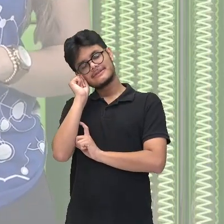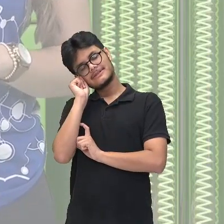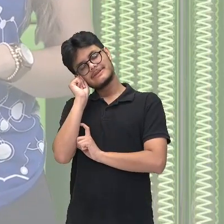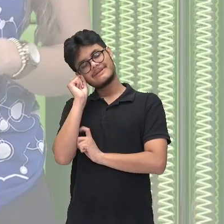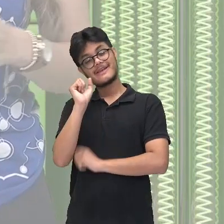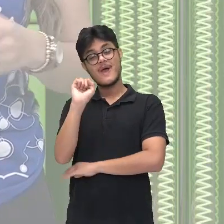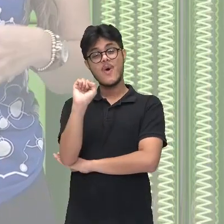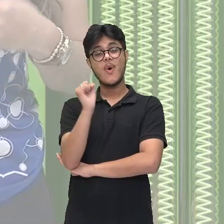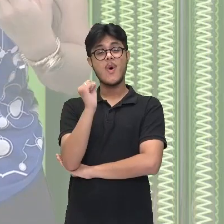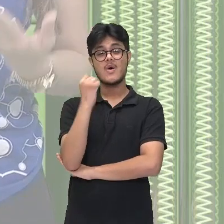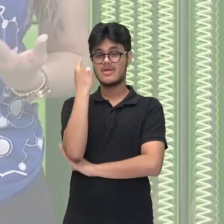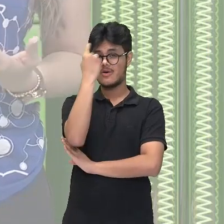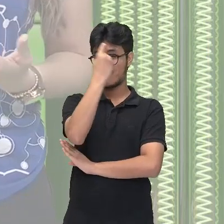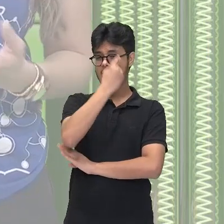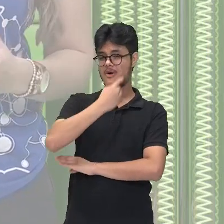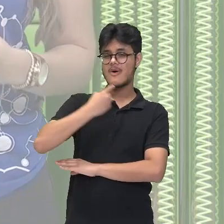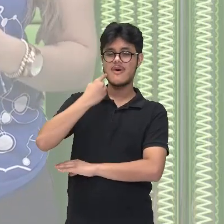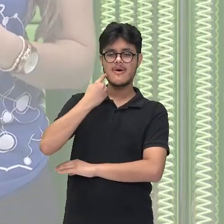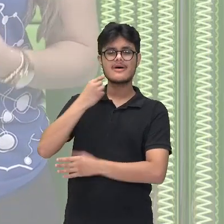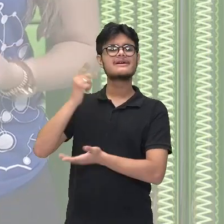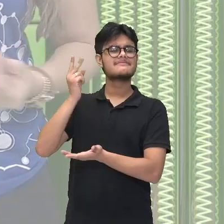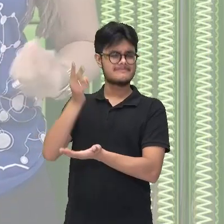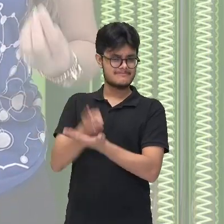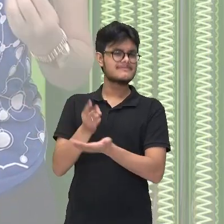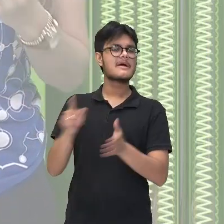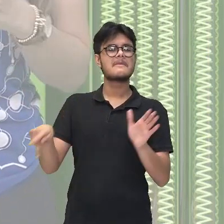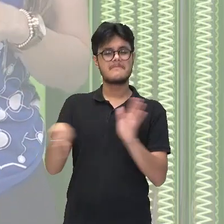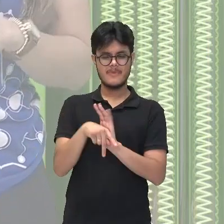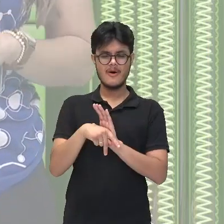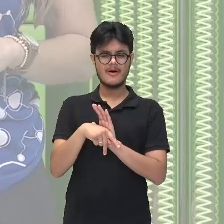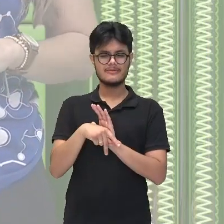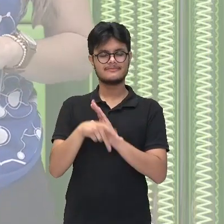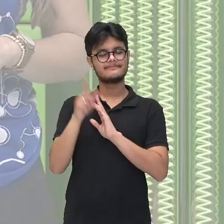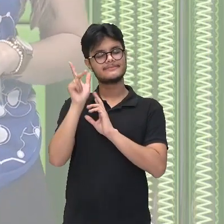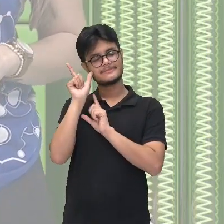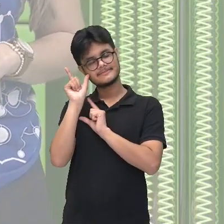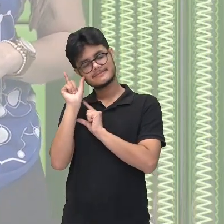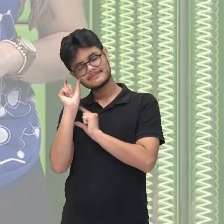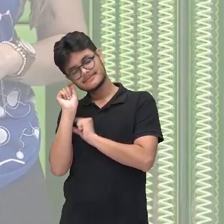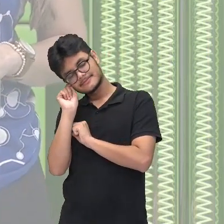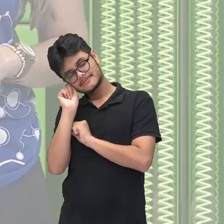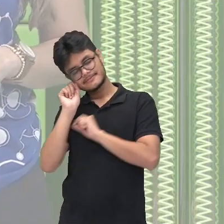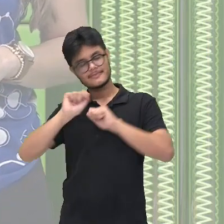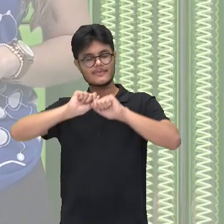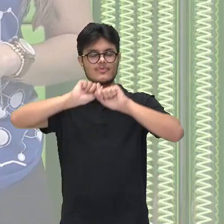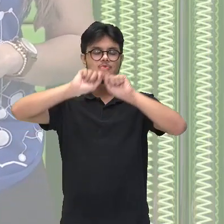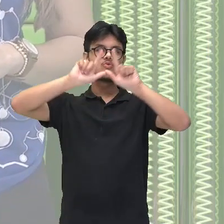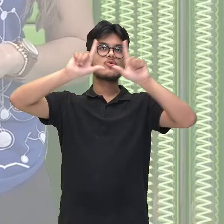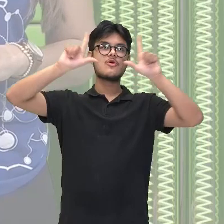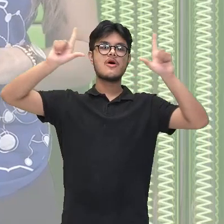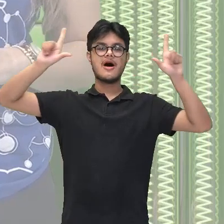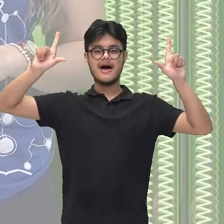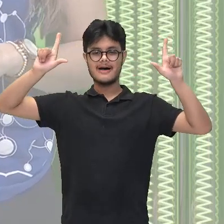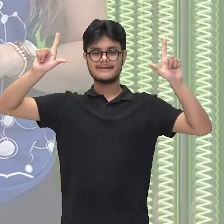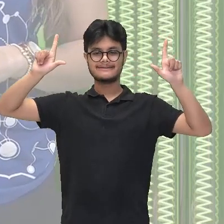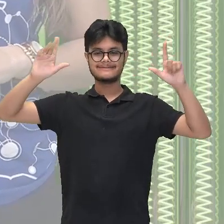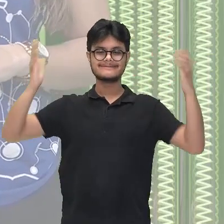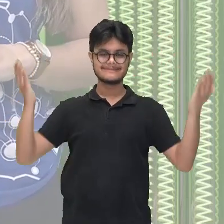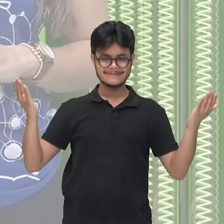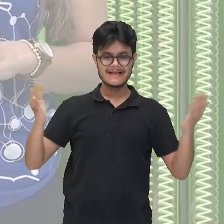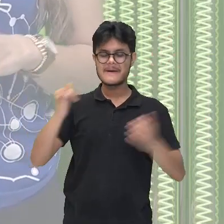horas por dia, com horários fixos, para deitar e levantar da cama. Gente, eu acredito